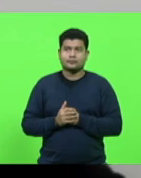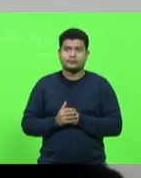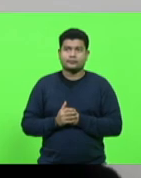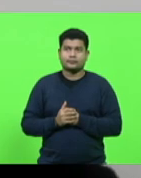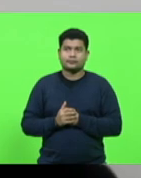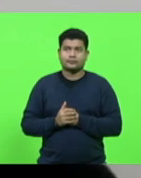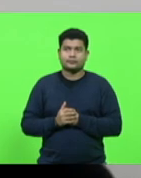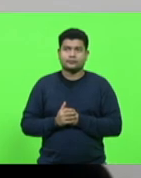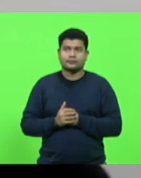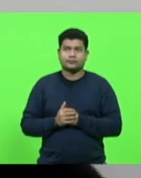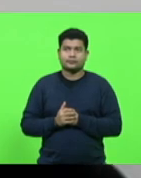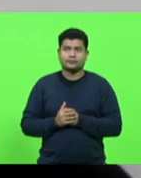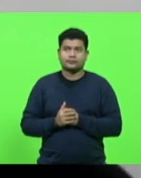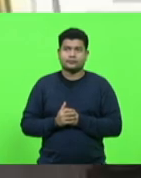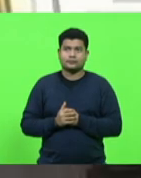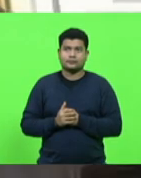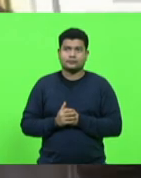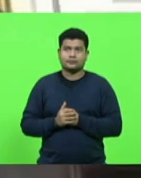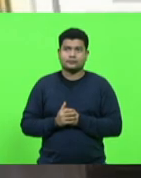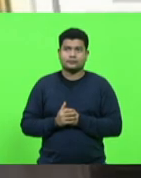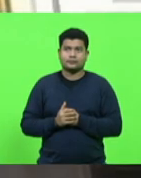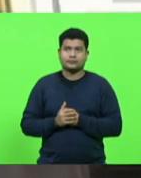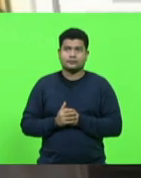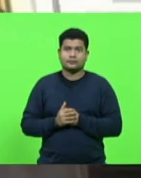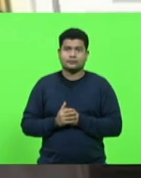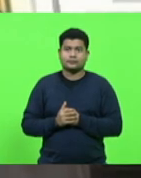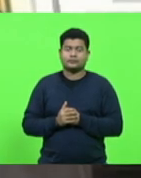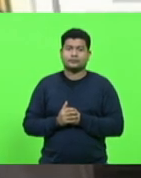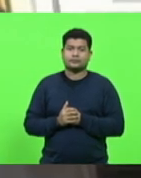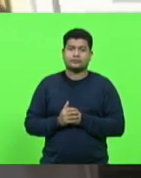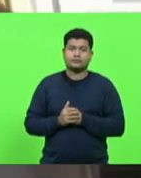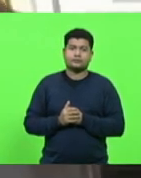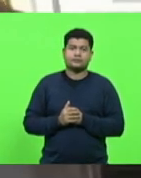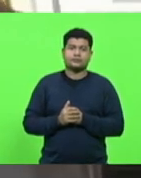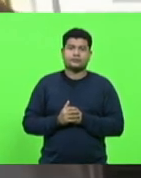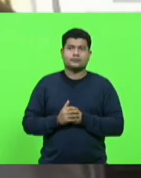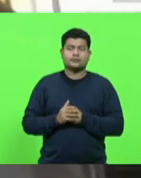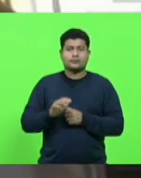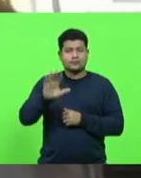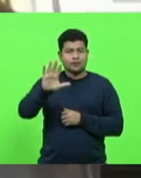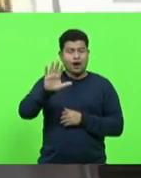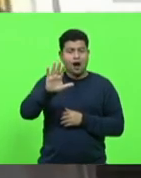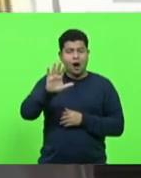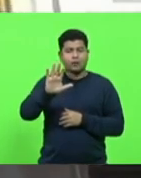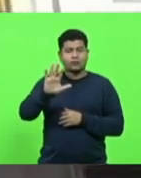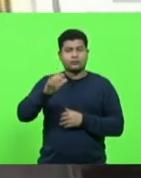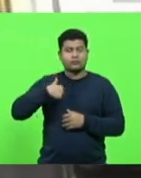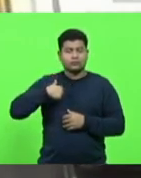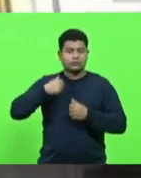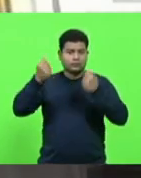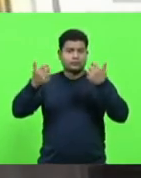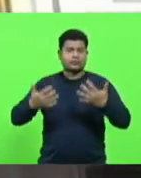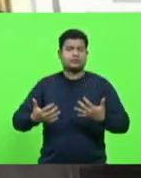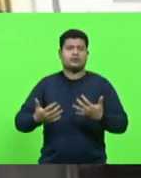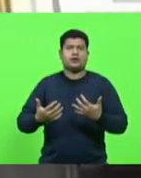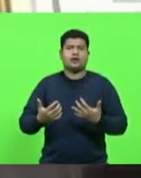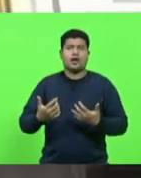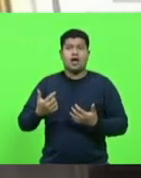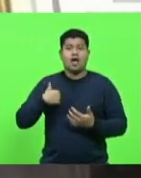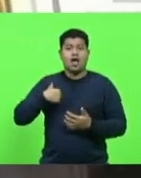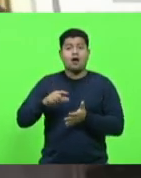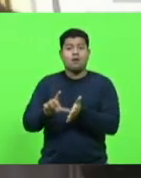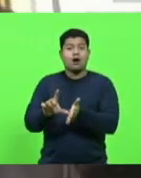daqueles que efetivamente exerceram o direito de voto. Pera lá. Eu, antes